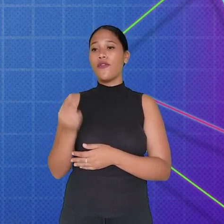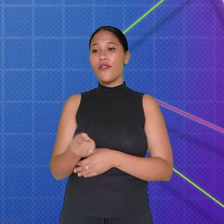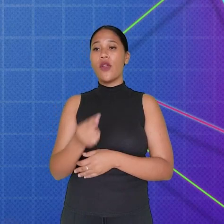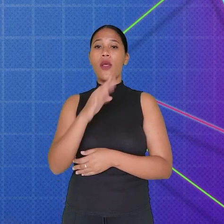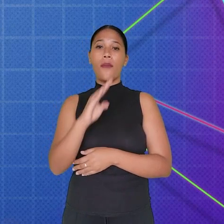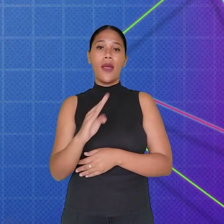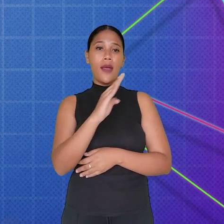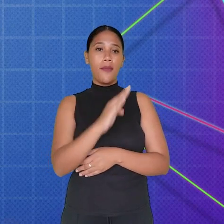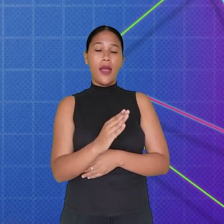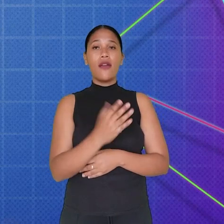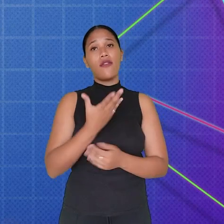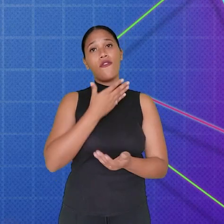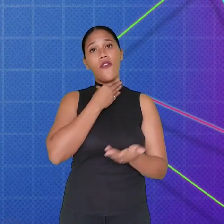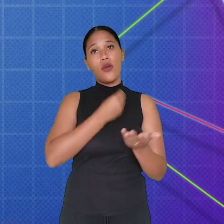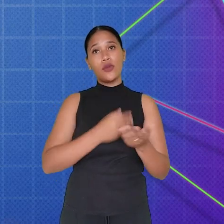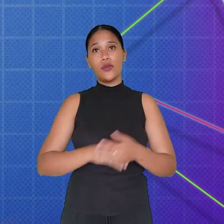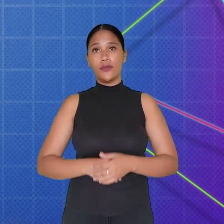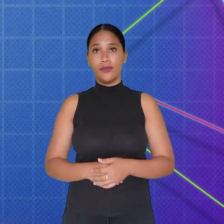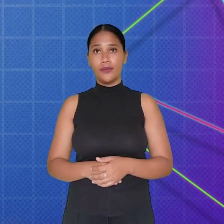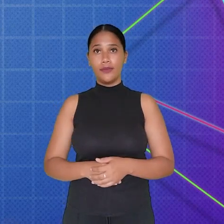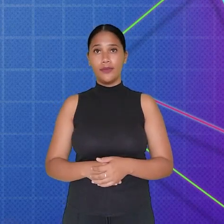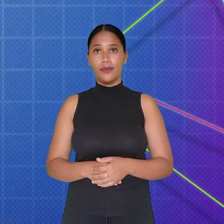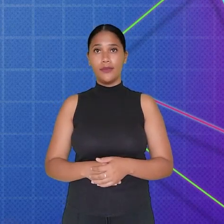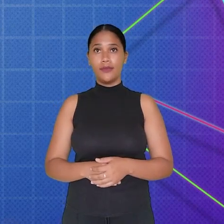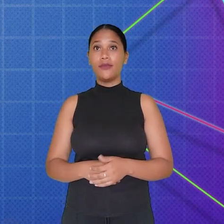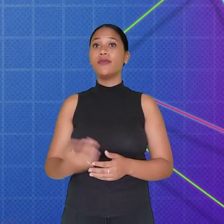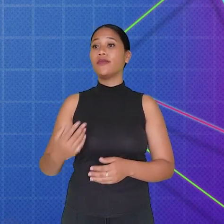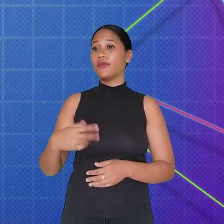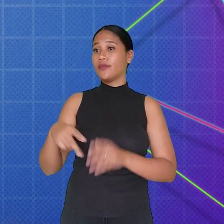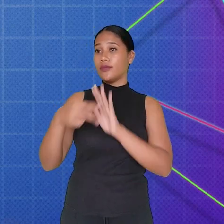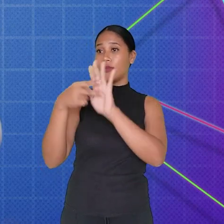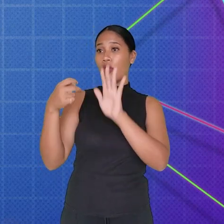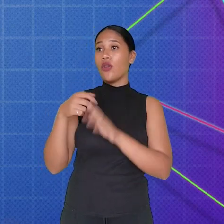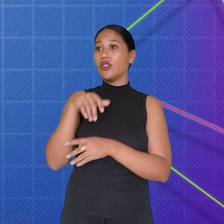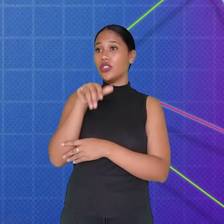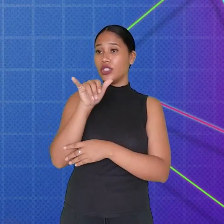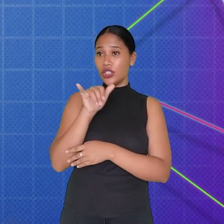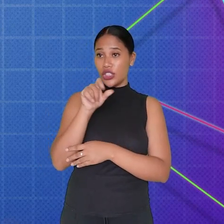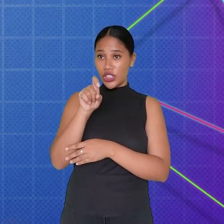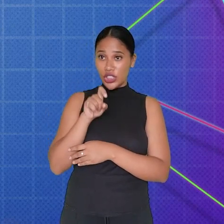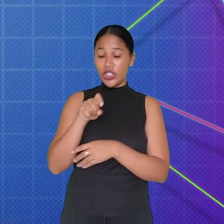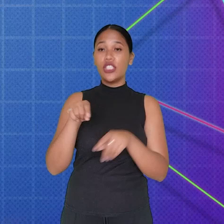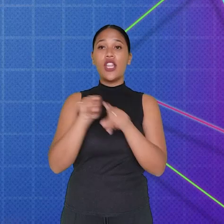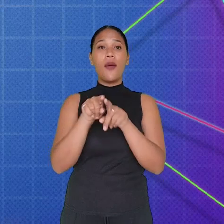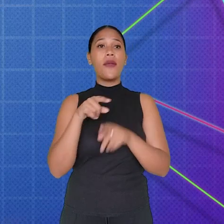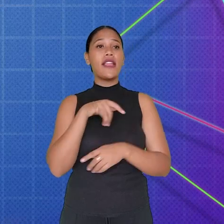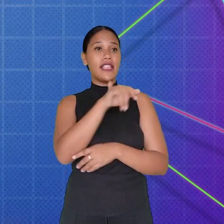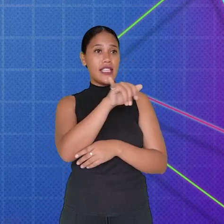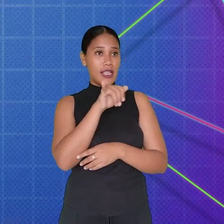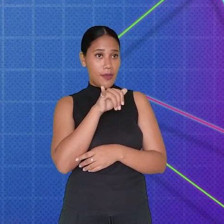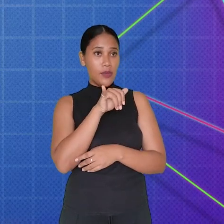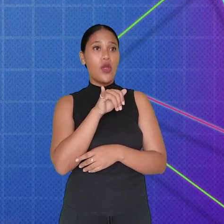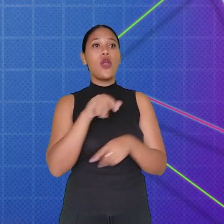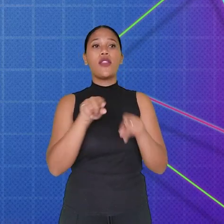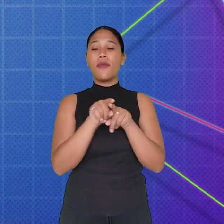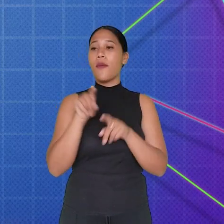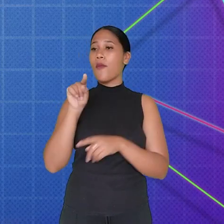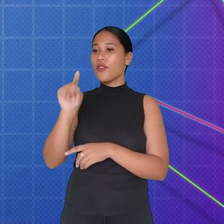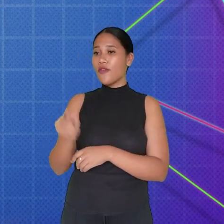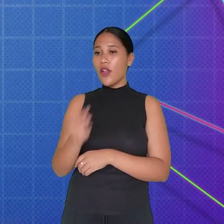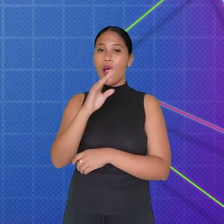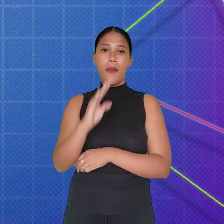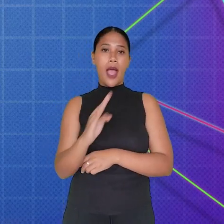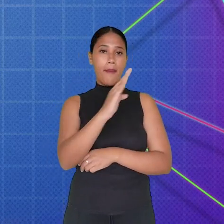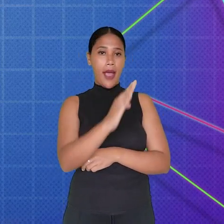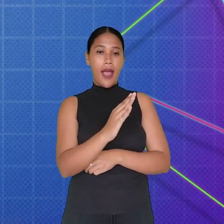x, igual, y, ponto e vírgula, barra, barra. Igual, igual, false. Bool